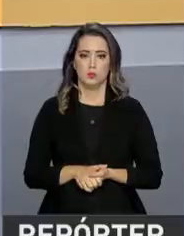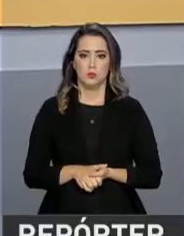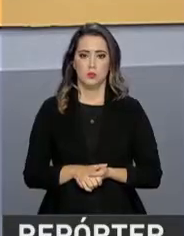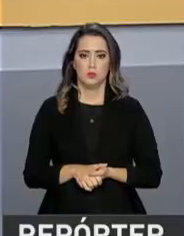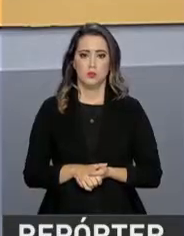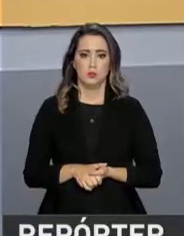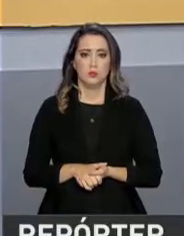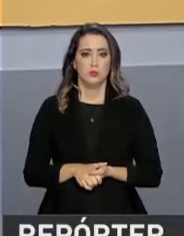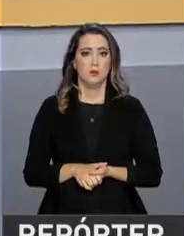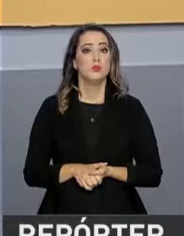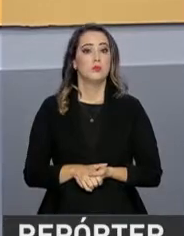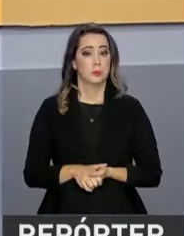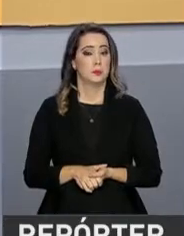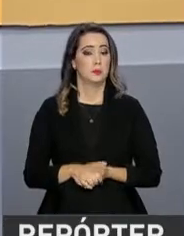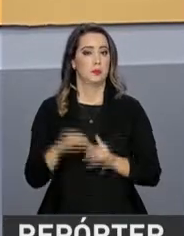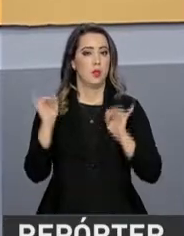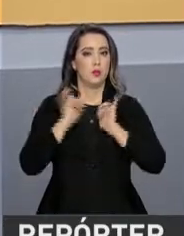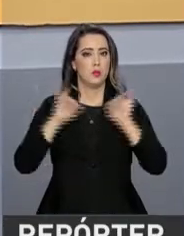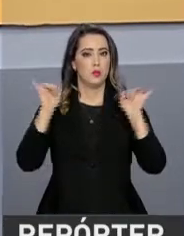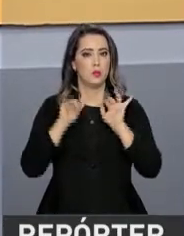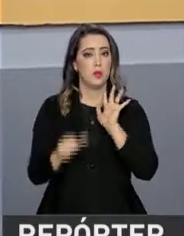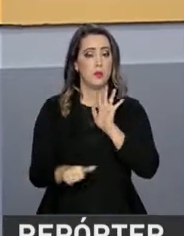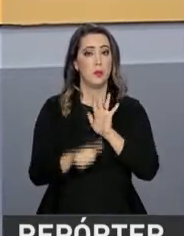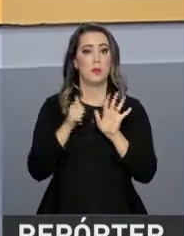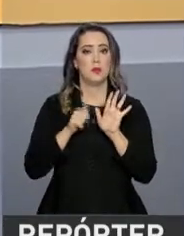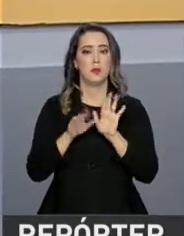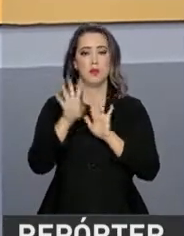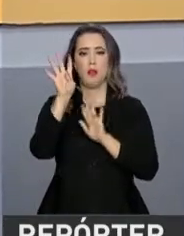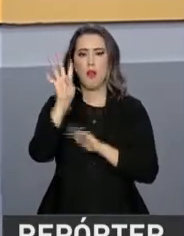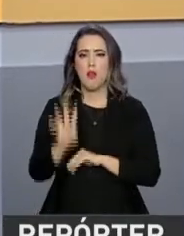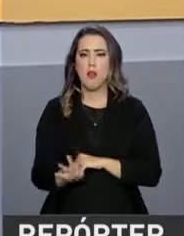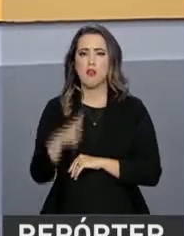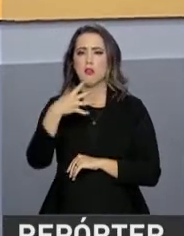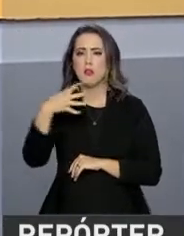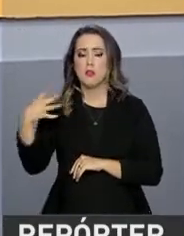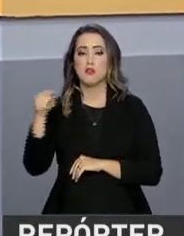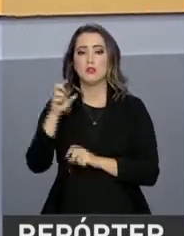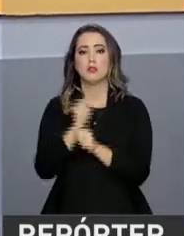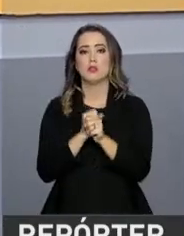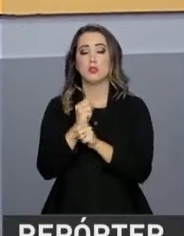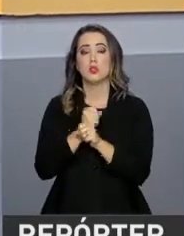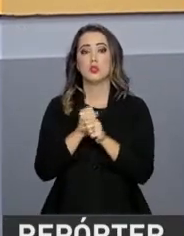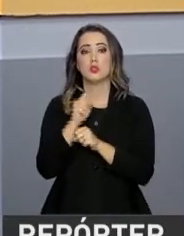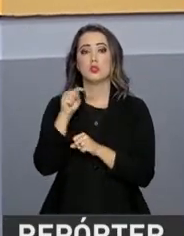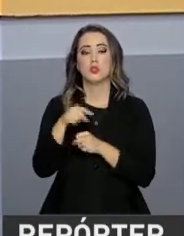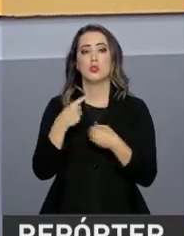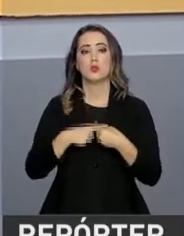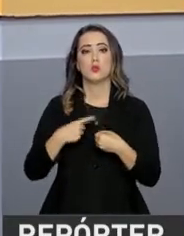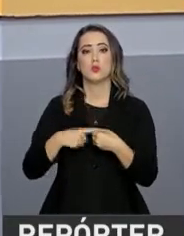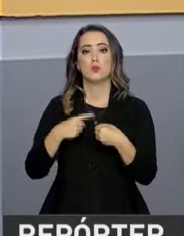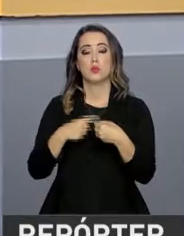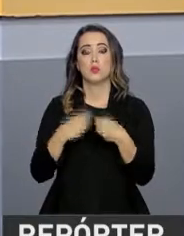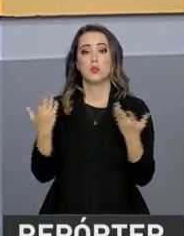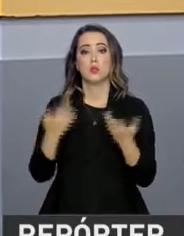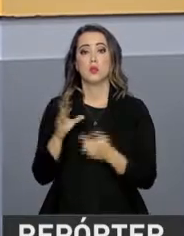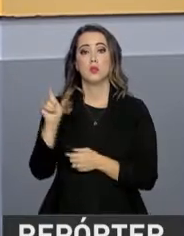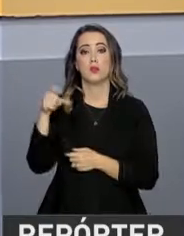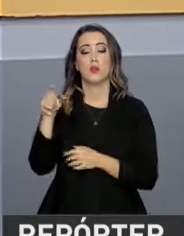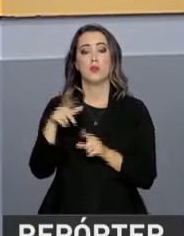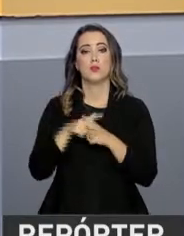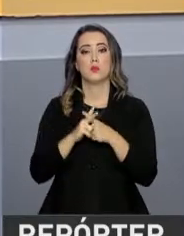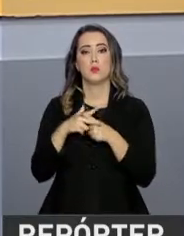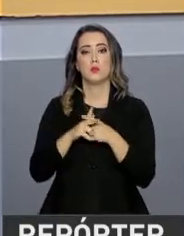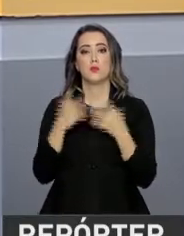e foi divulgada a primeira lista deste ano nos municípios selecionados pelo programa cartão reforma a